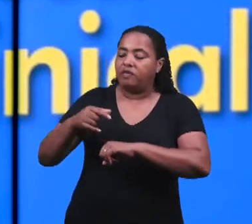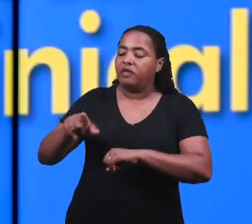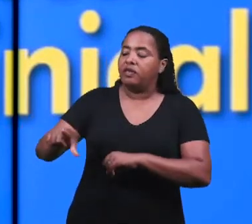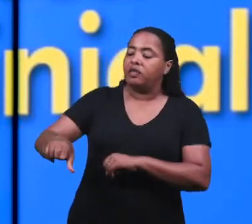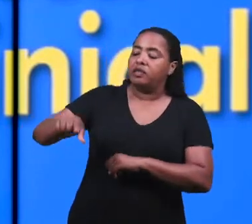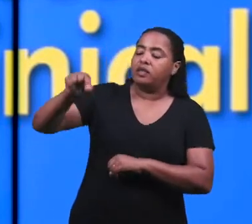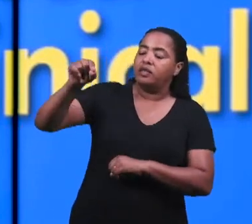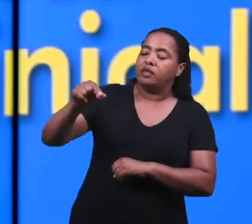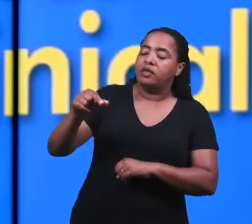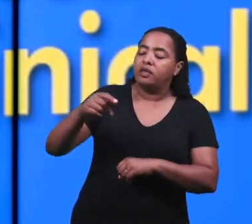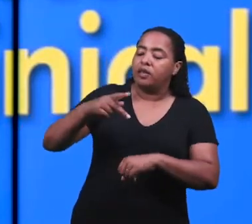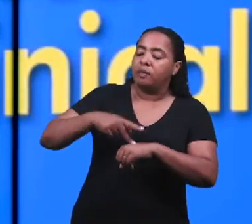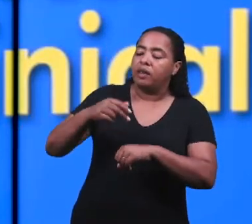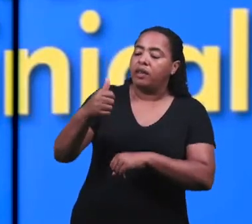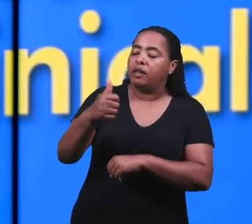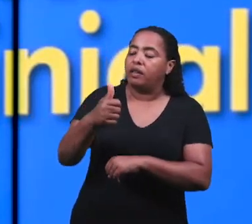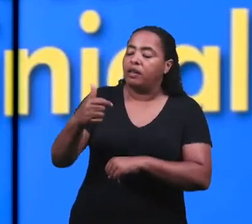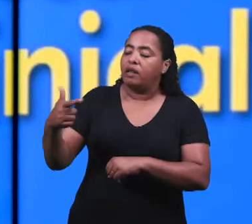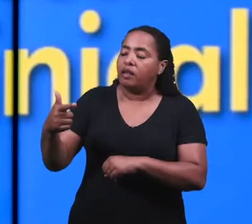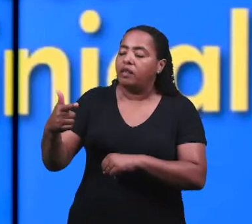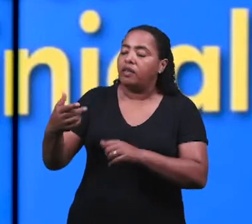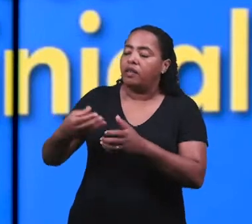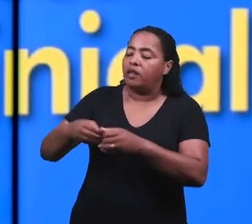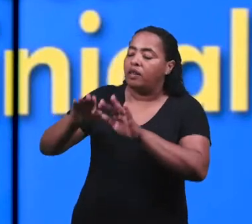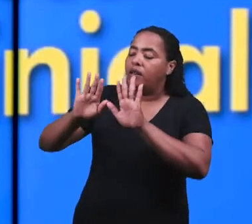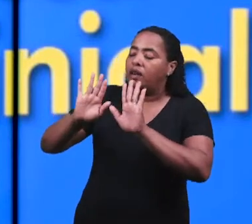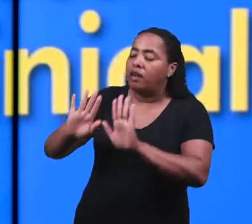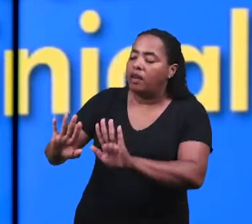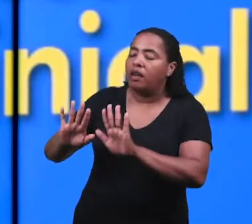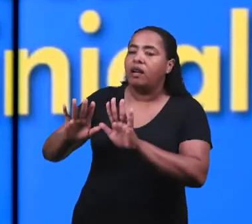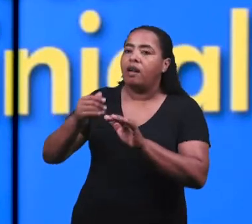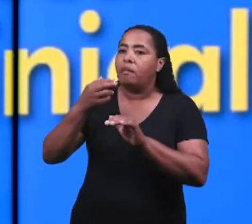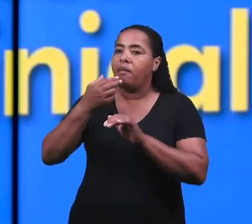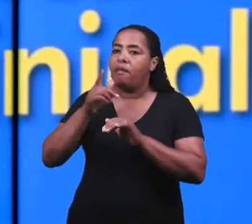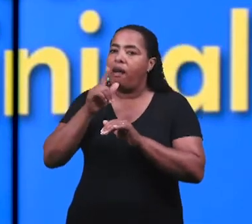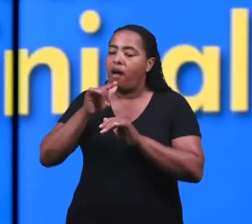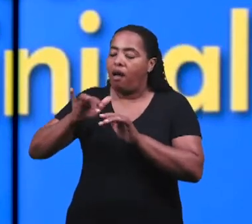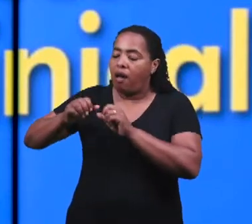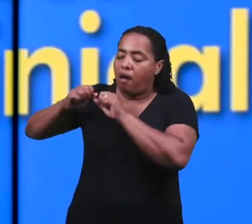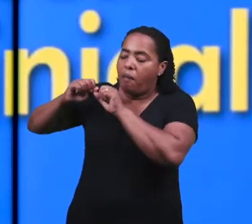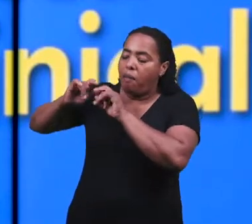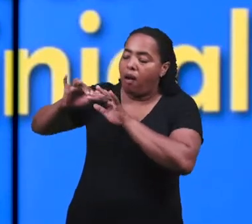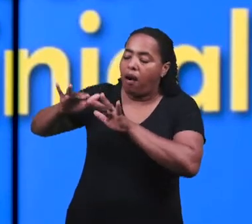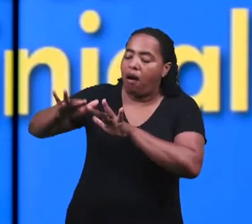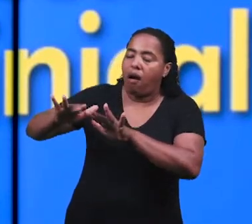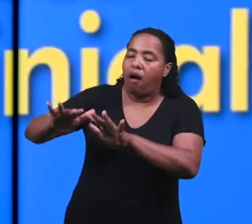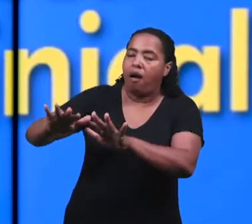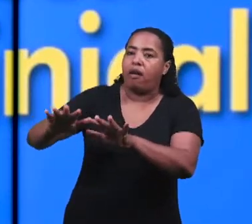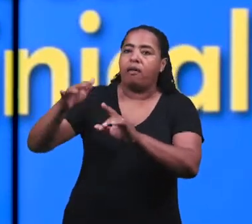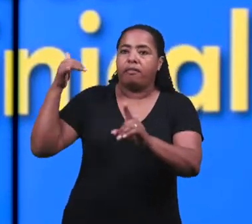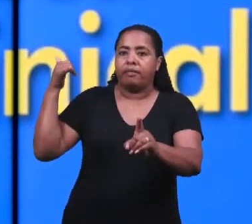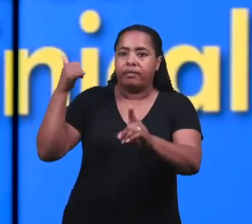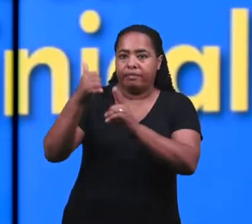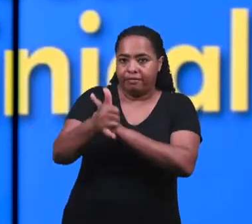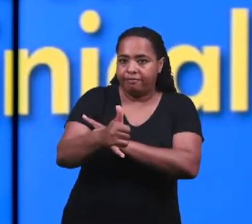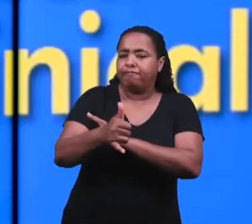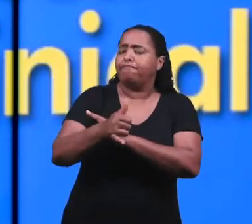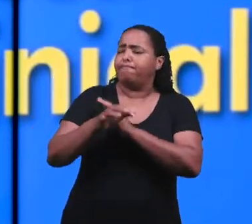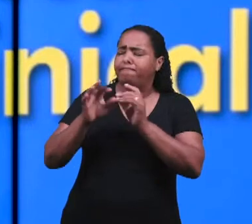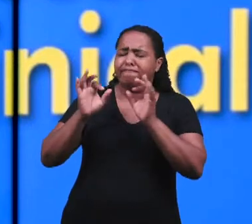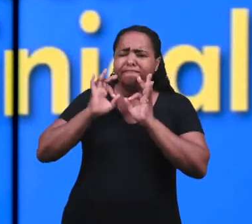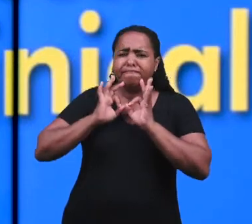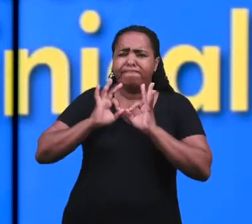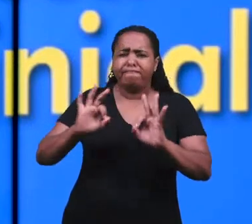ali ele escolhe 12 pedras e deixa ali aquelas 12 pedras para que as águas passem por cima, uma profecia